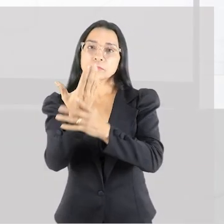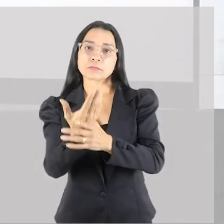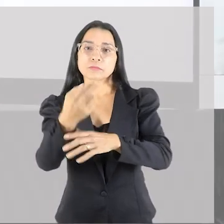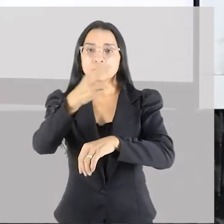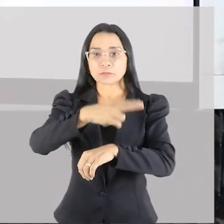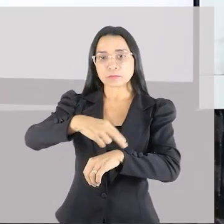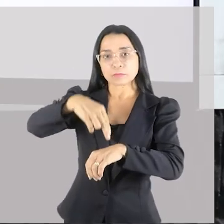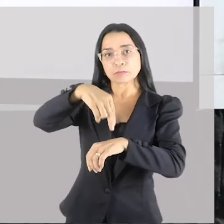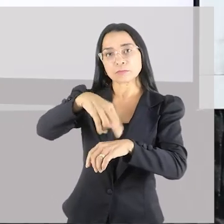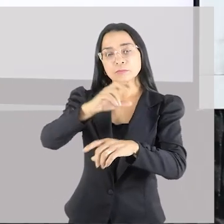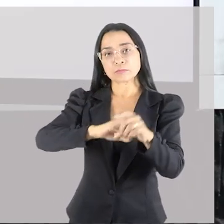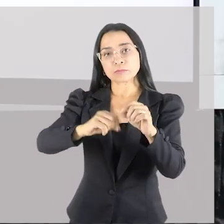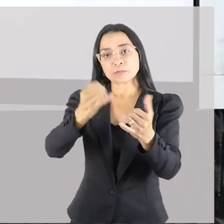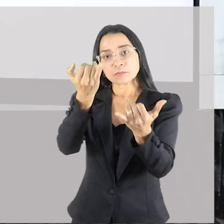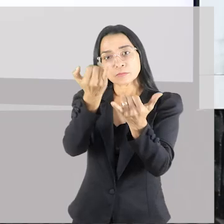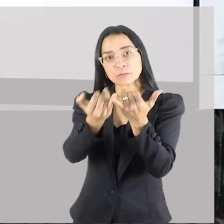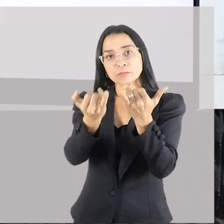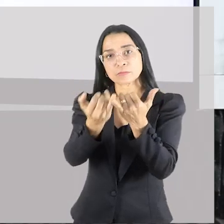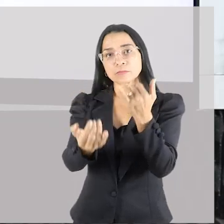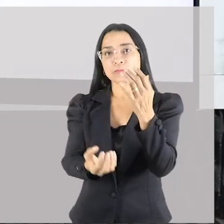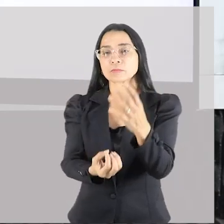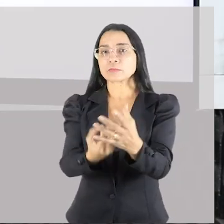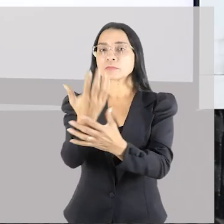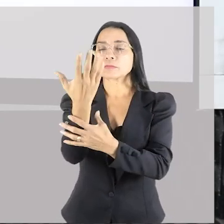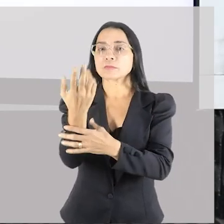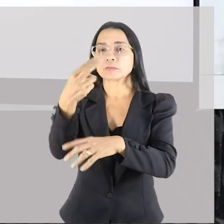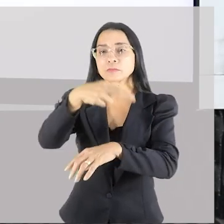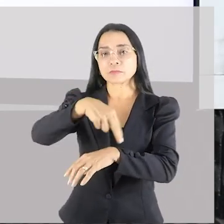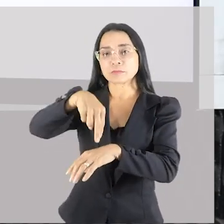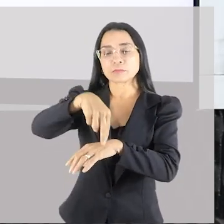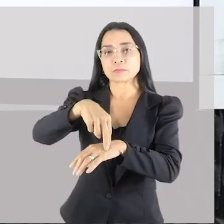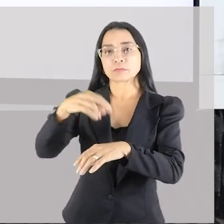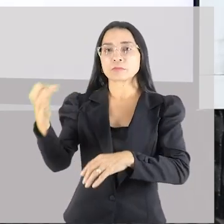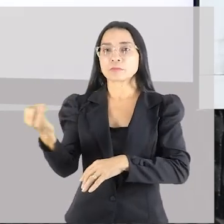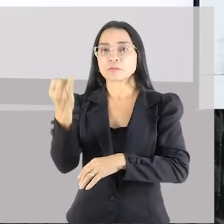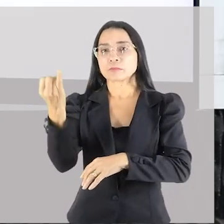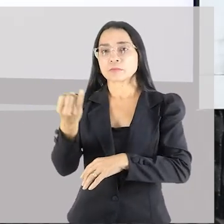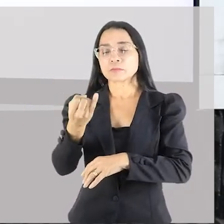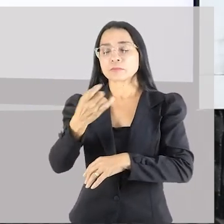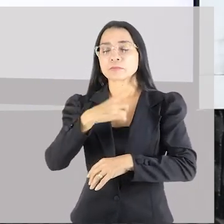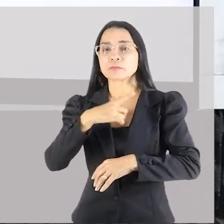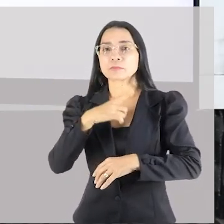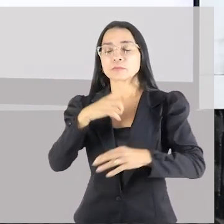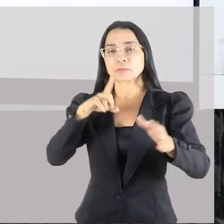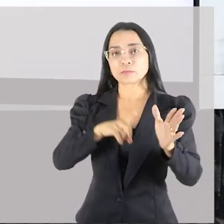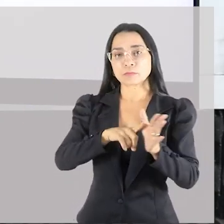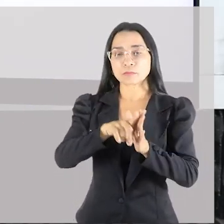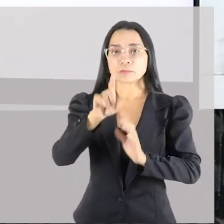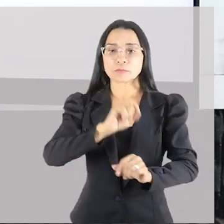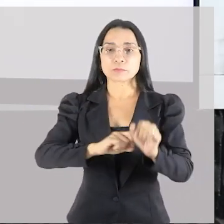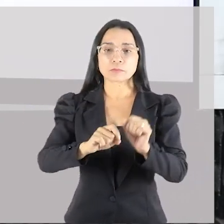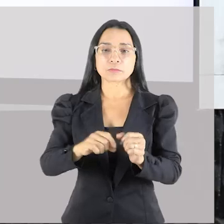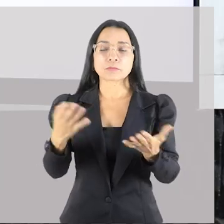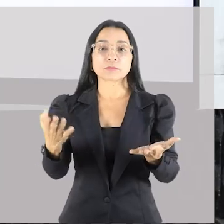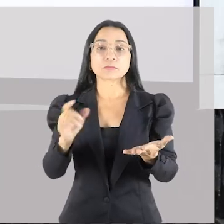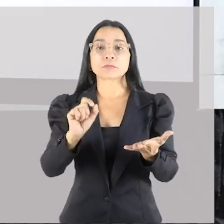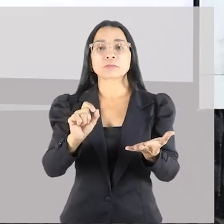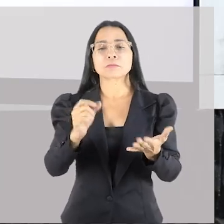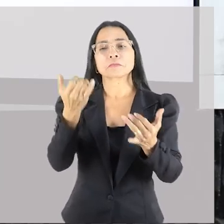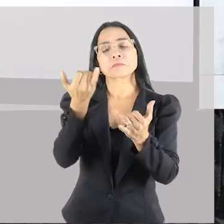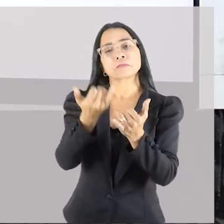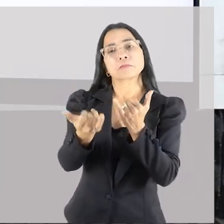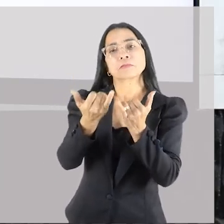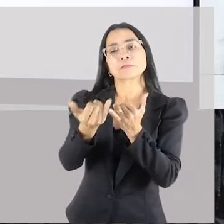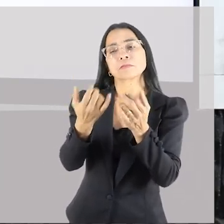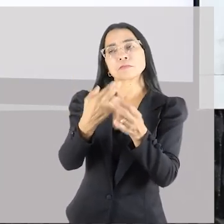nação, ou parece que nasce uma nação. É importante ter essas questões, porque às vezes parece